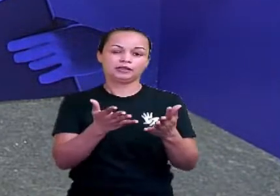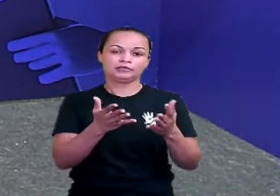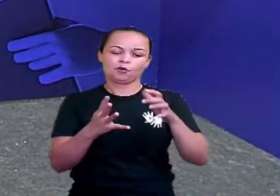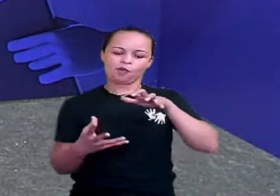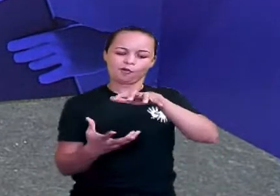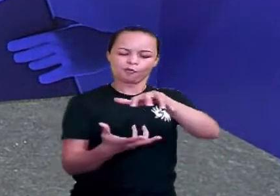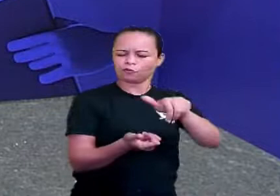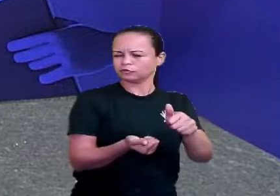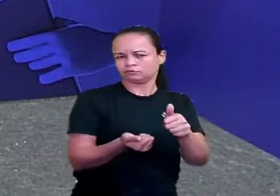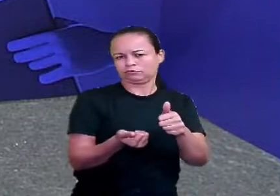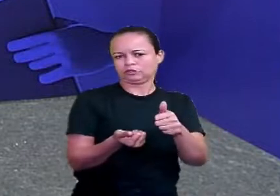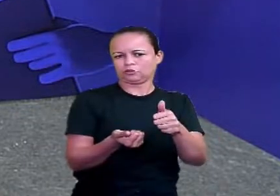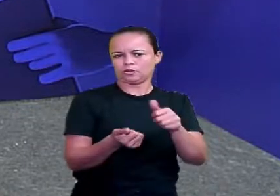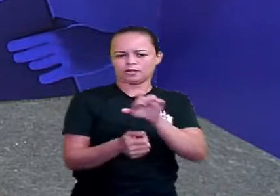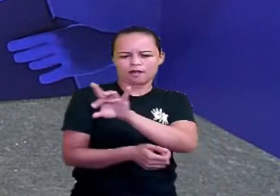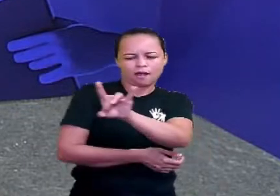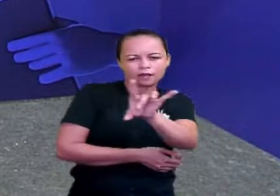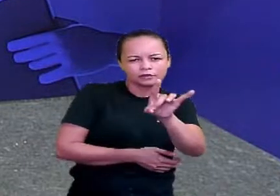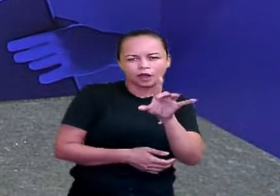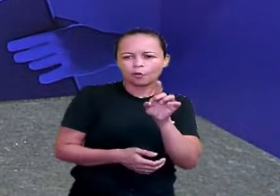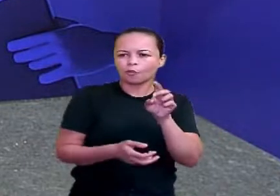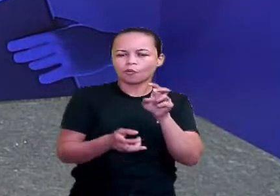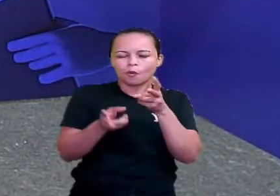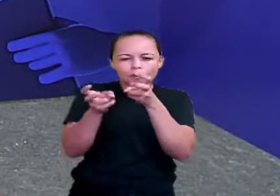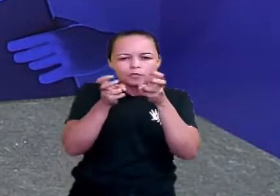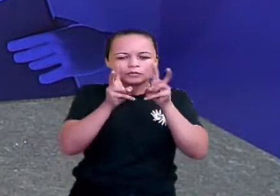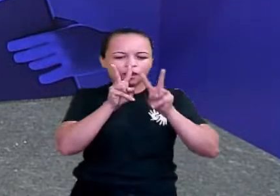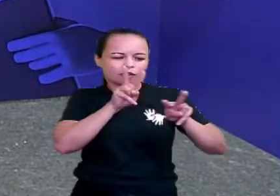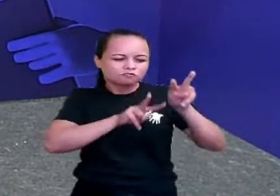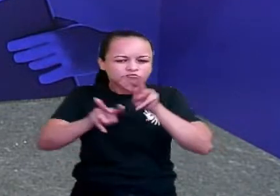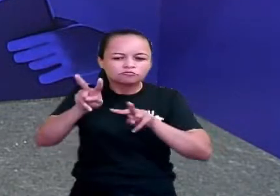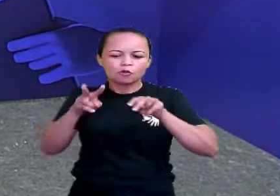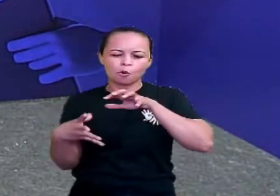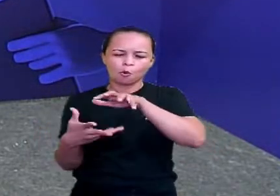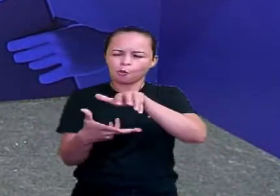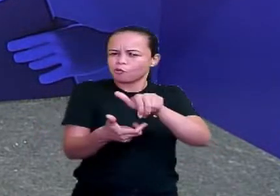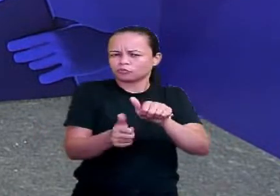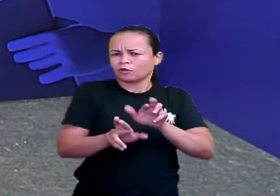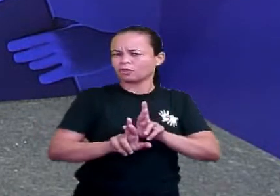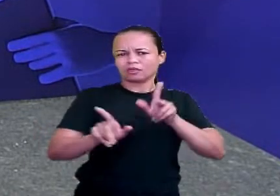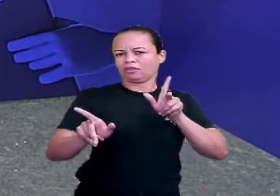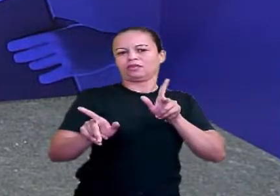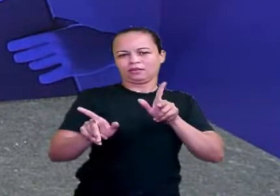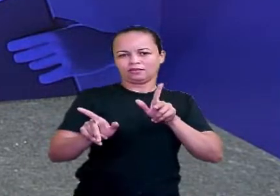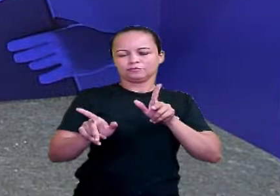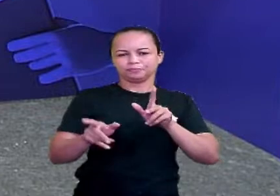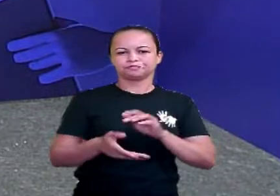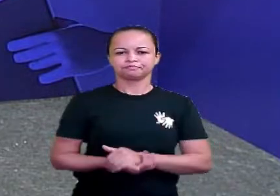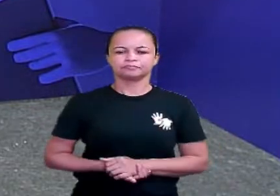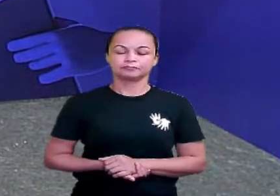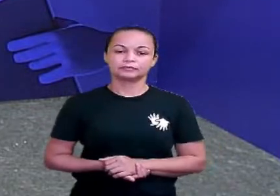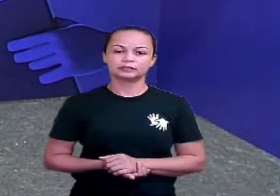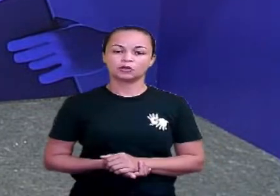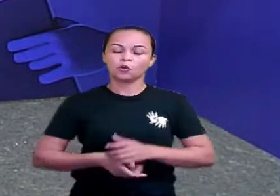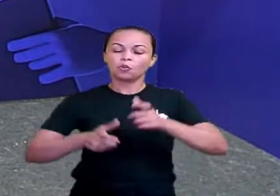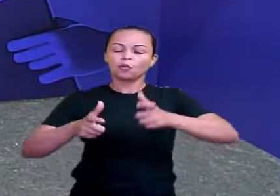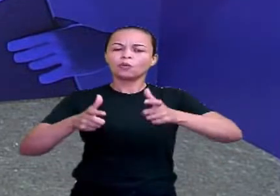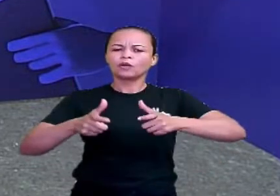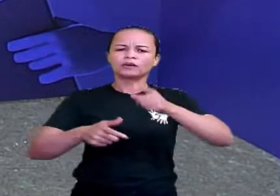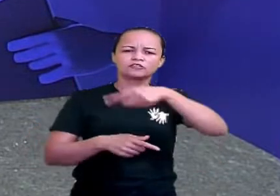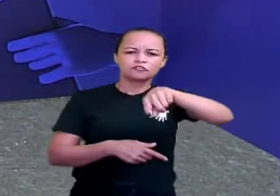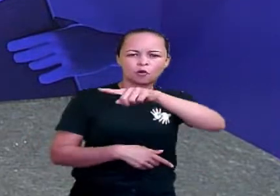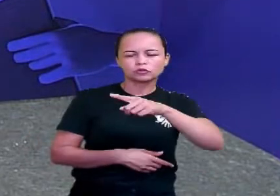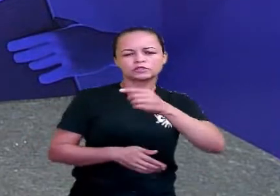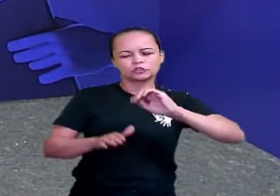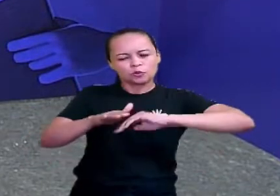um enxerga o mundo de uma maneira, certo? Ó, que lugares vocês costumam visitar que se parece